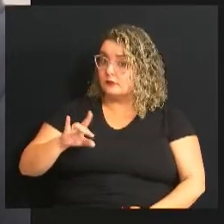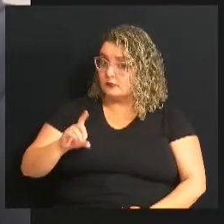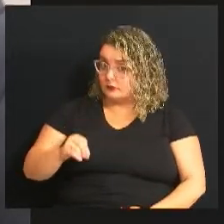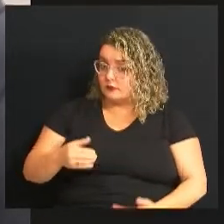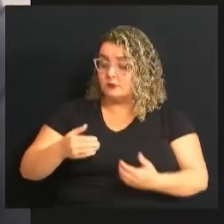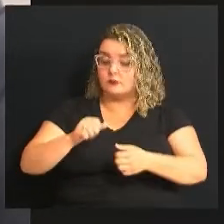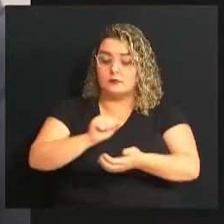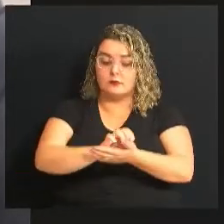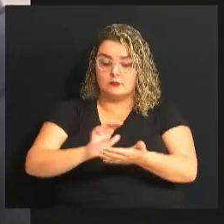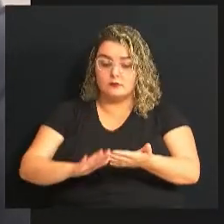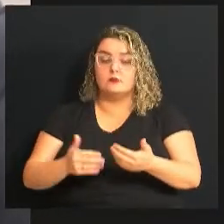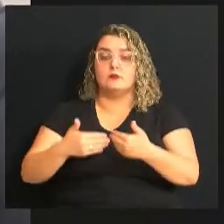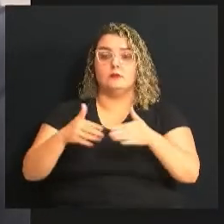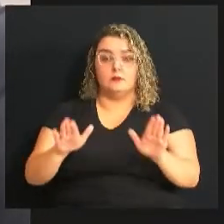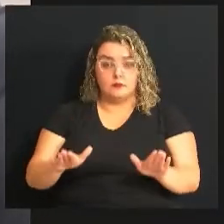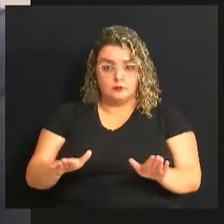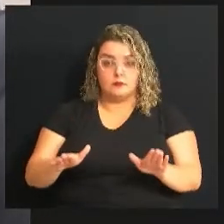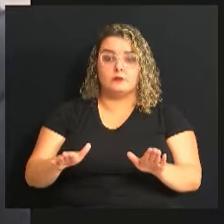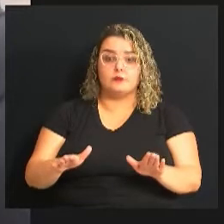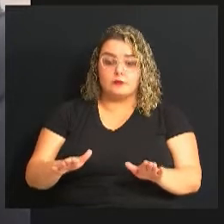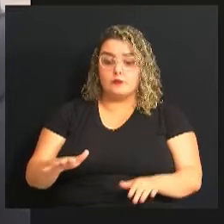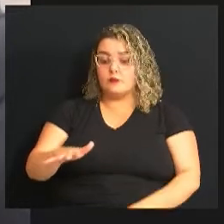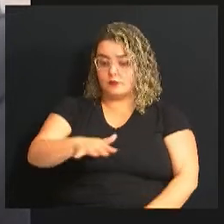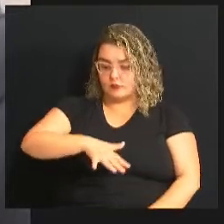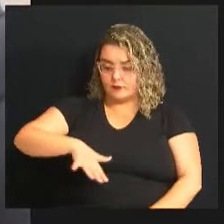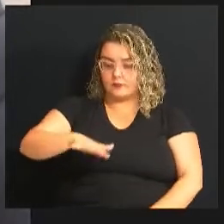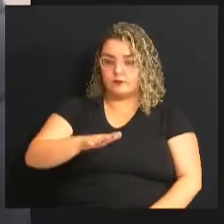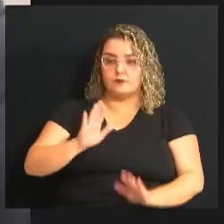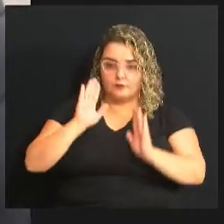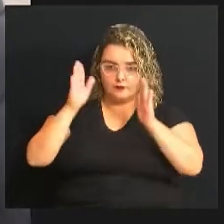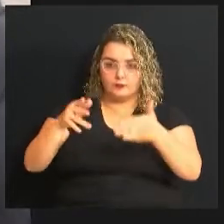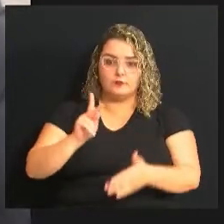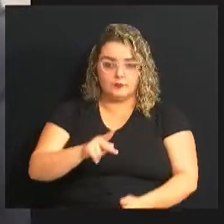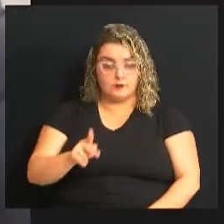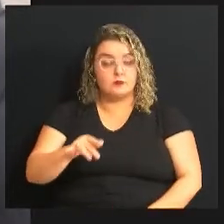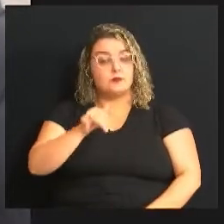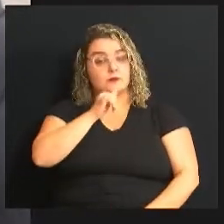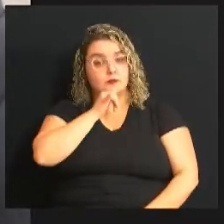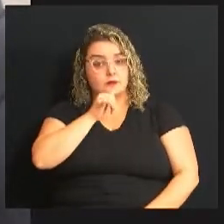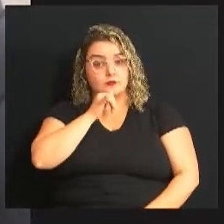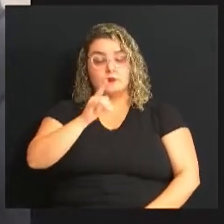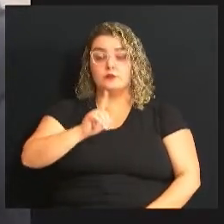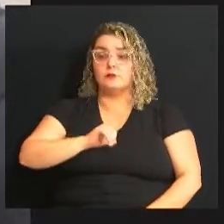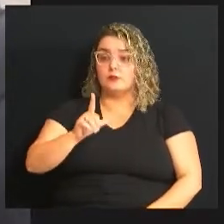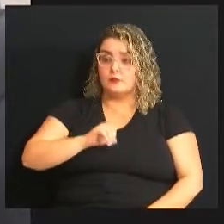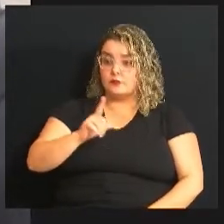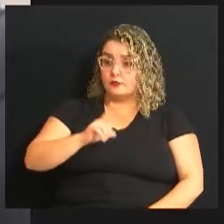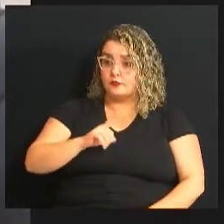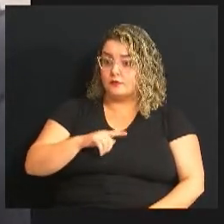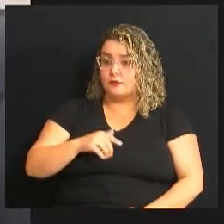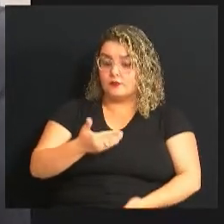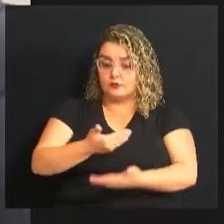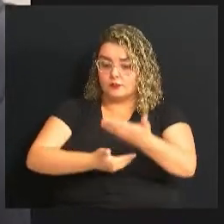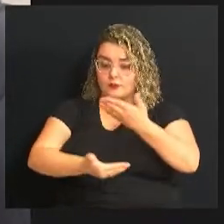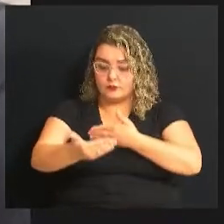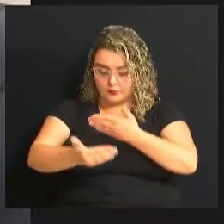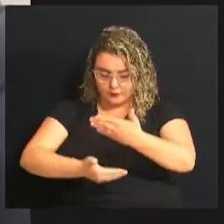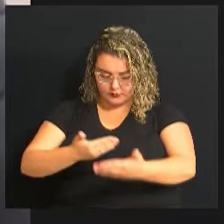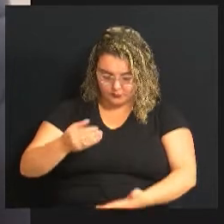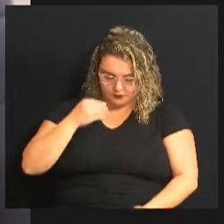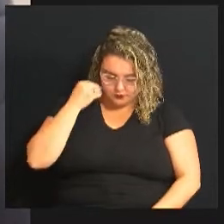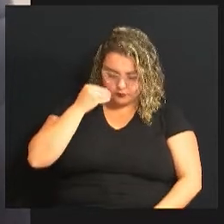e nessas atividades voltadas para professores, por exemplo, nós teremos aí a troca de experiências. Então, nós